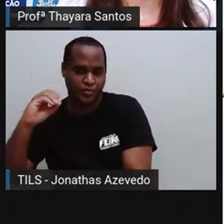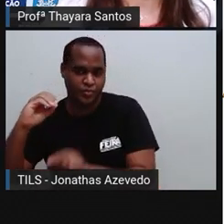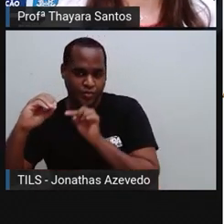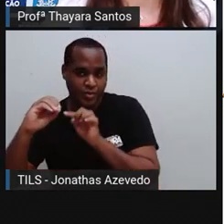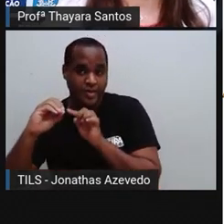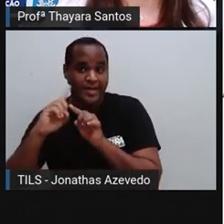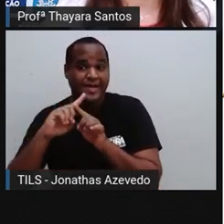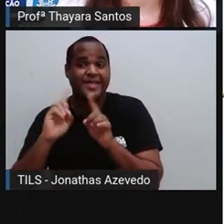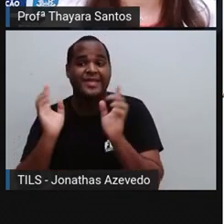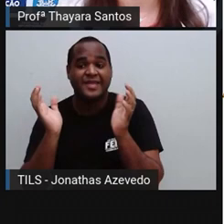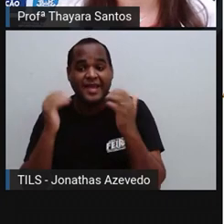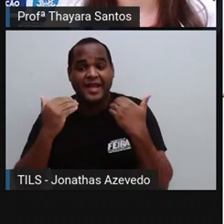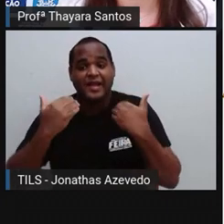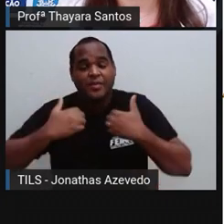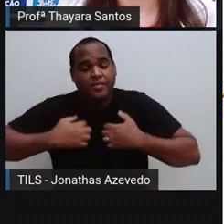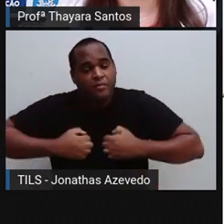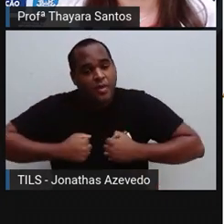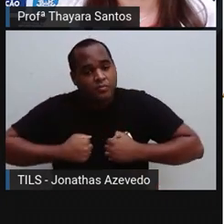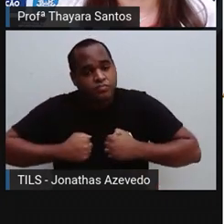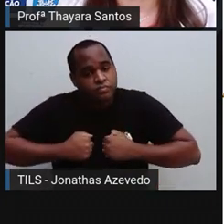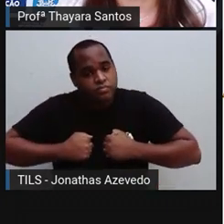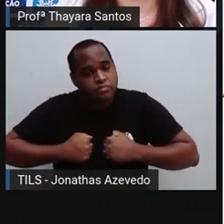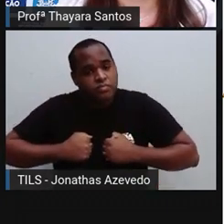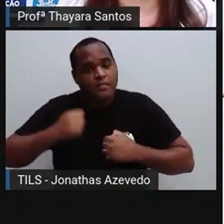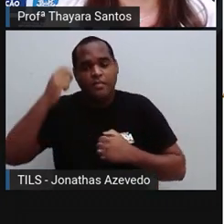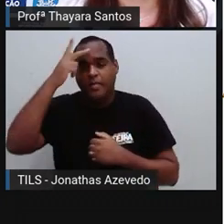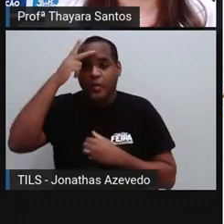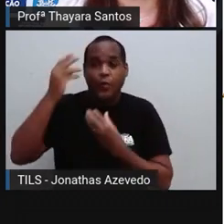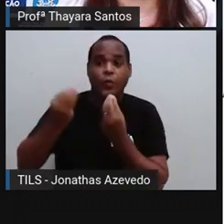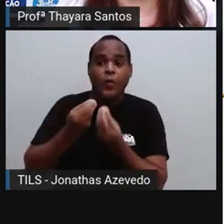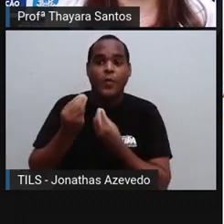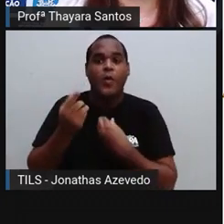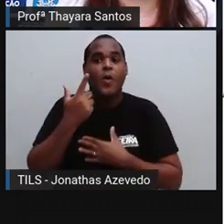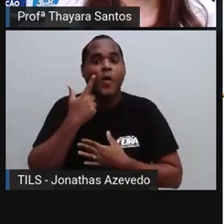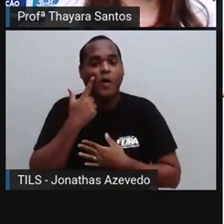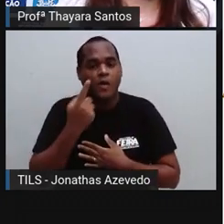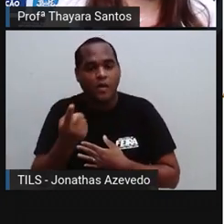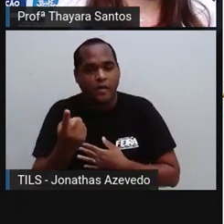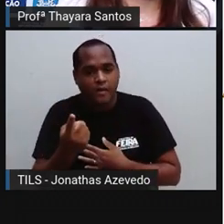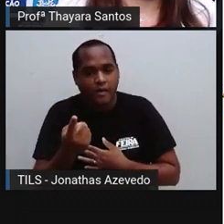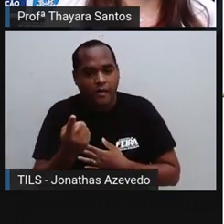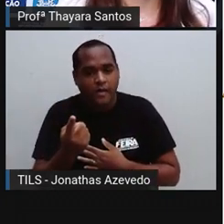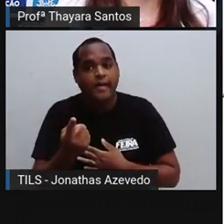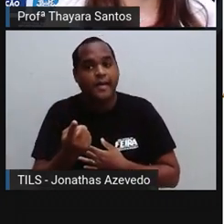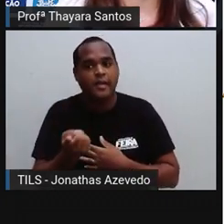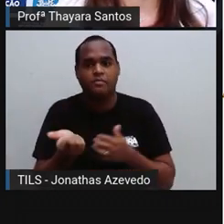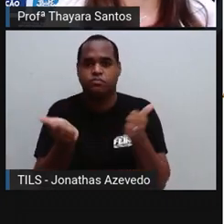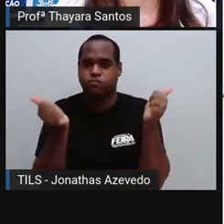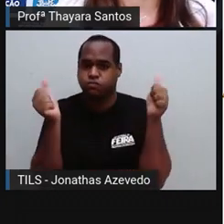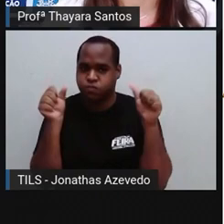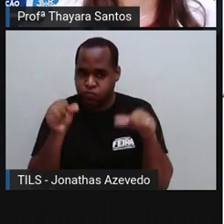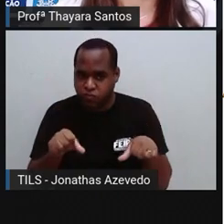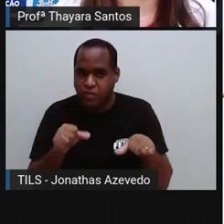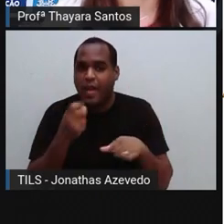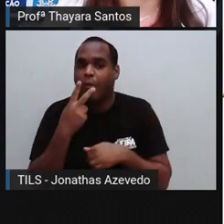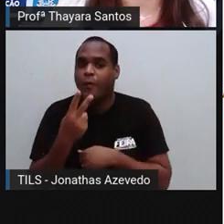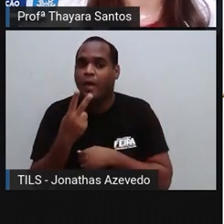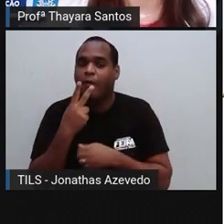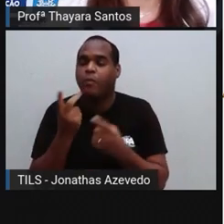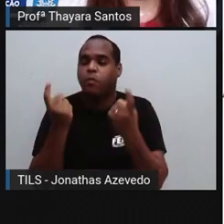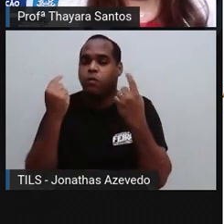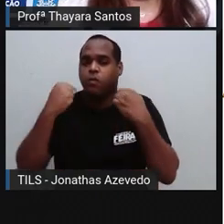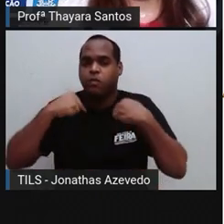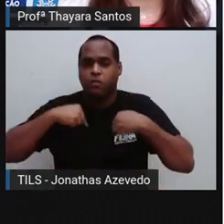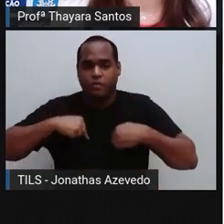o efeito dele no pulmão de uma pessoa. Estão vendo aqui a mancha no pulmão? Isso daqui é o efeito que o cigarro já está